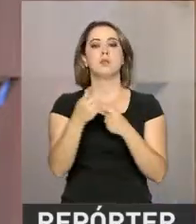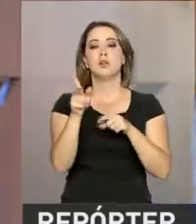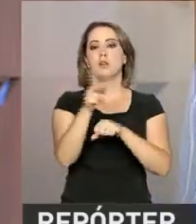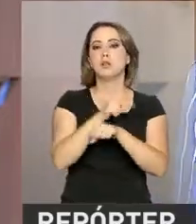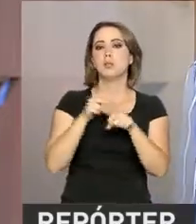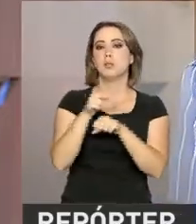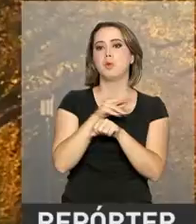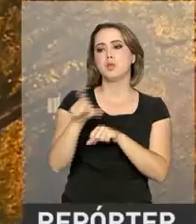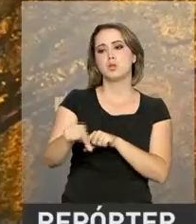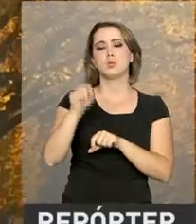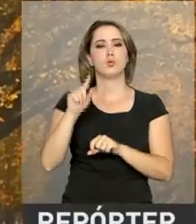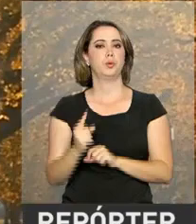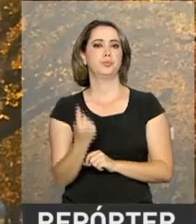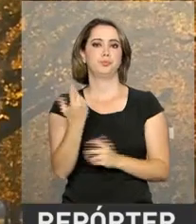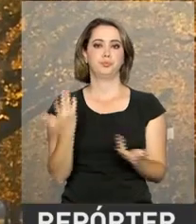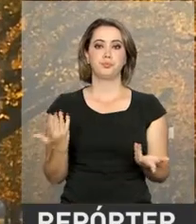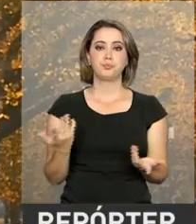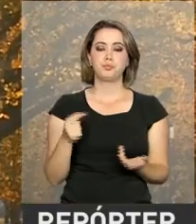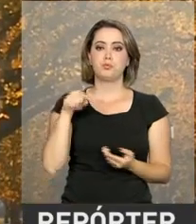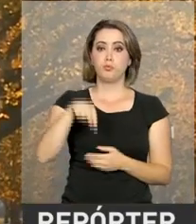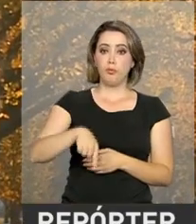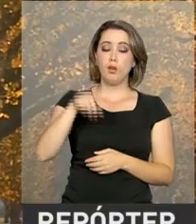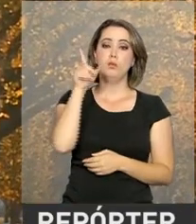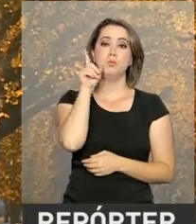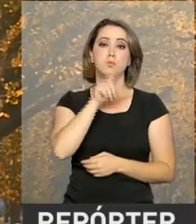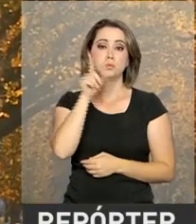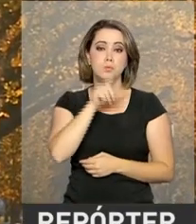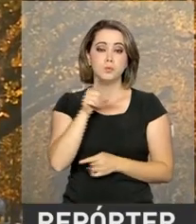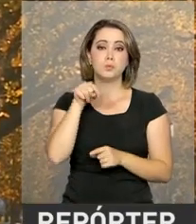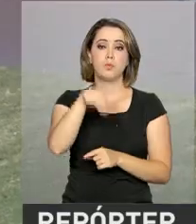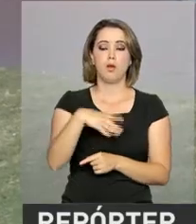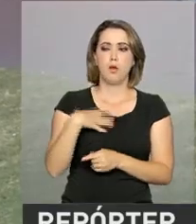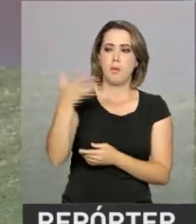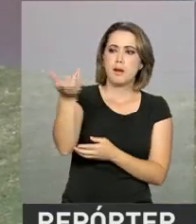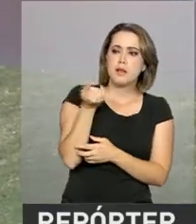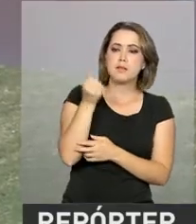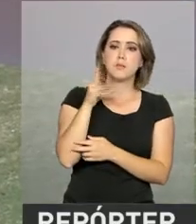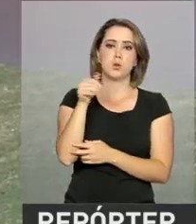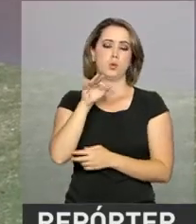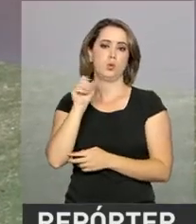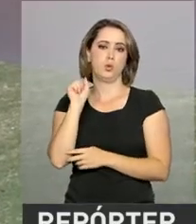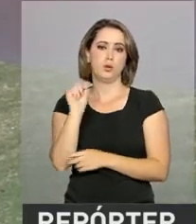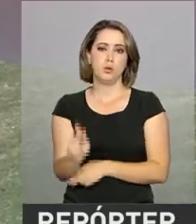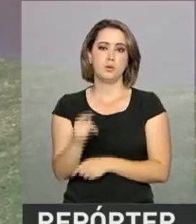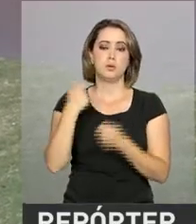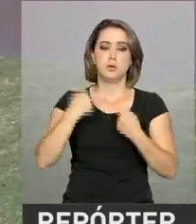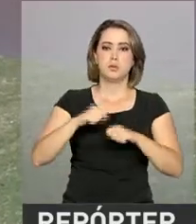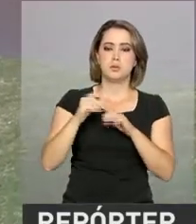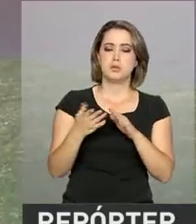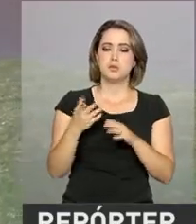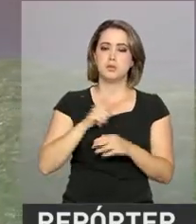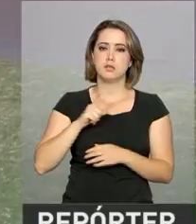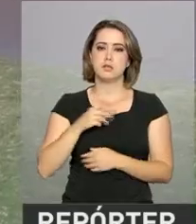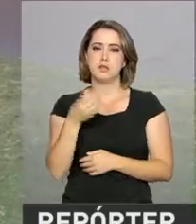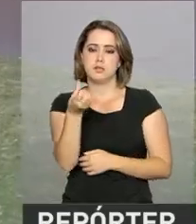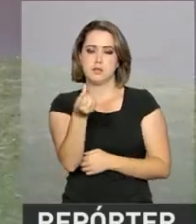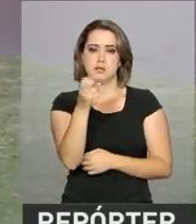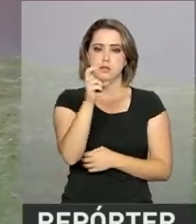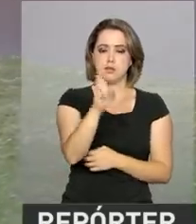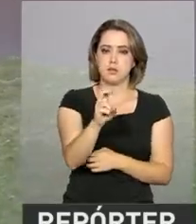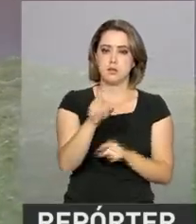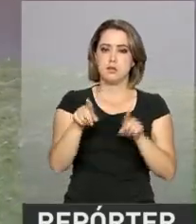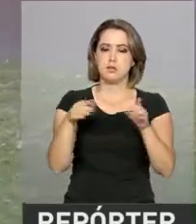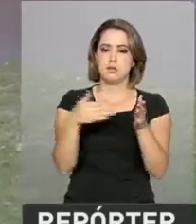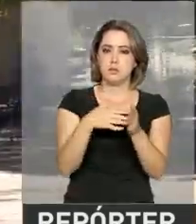o que convém para si. Aqui nos Estados Unidos, para receber os benefícios totais, os cidadãos devem ter entre 65 a